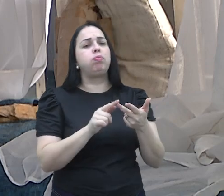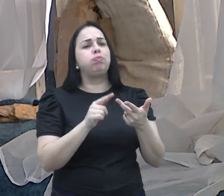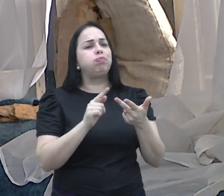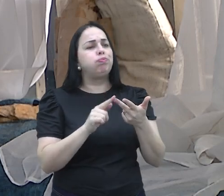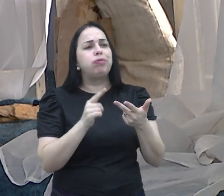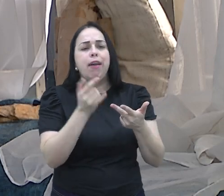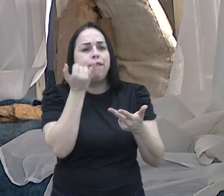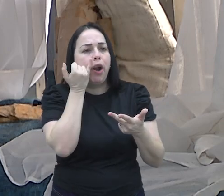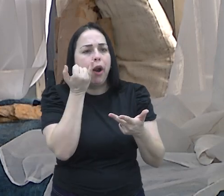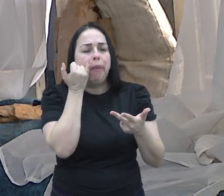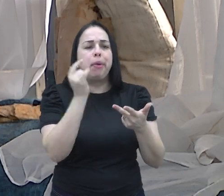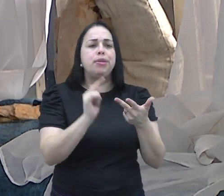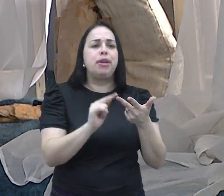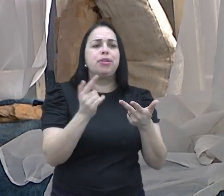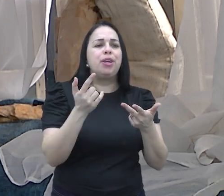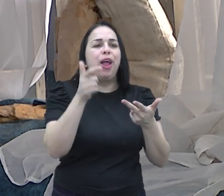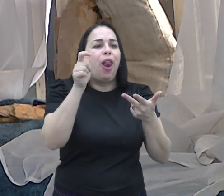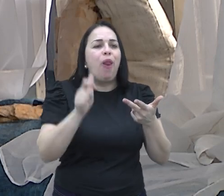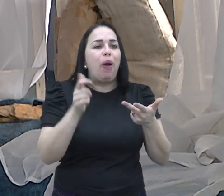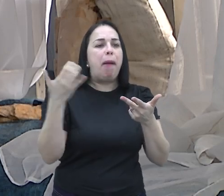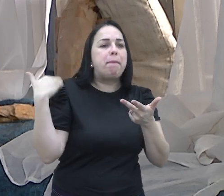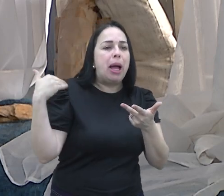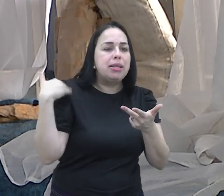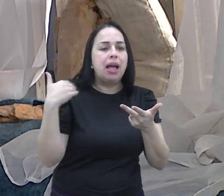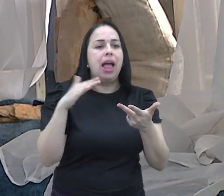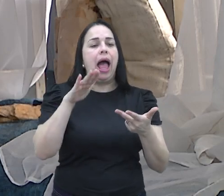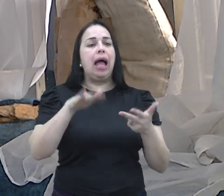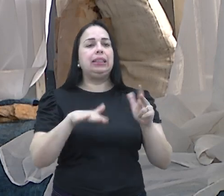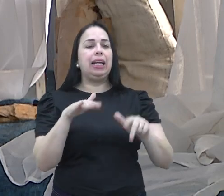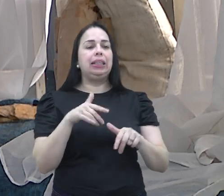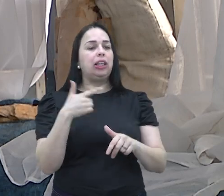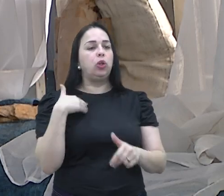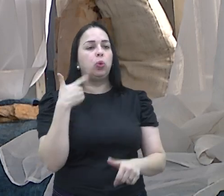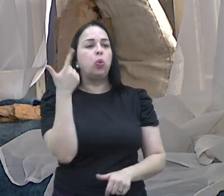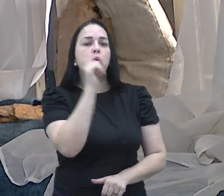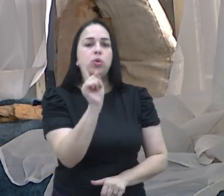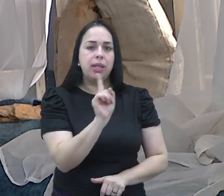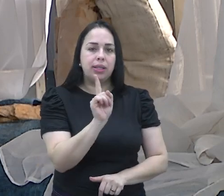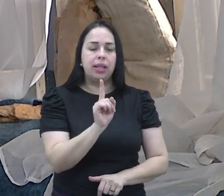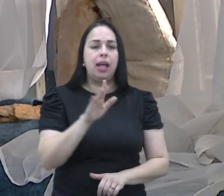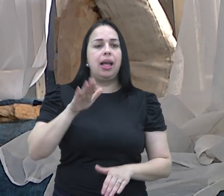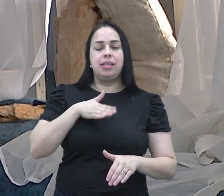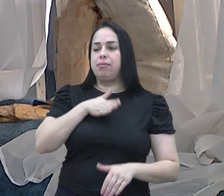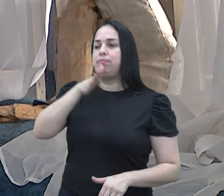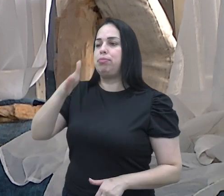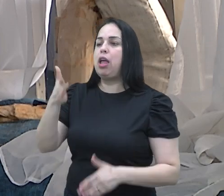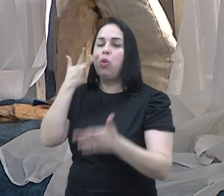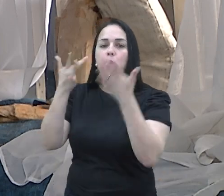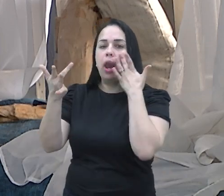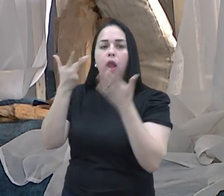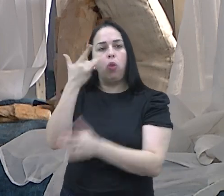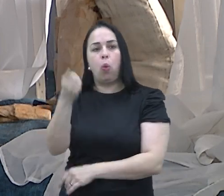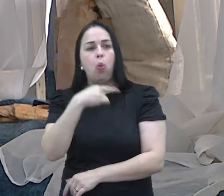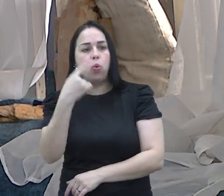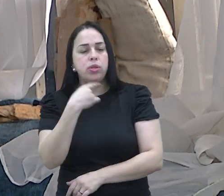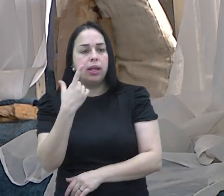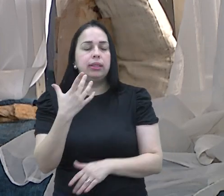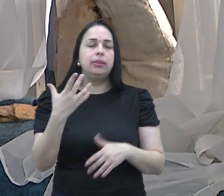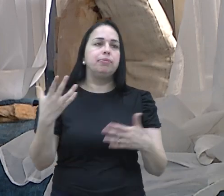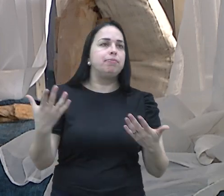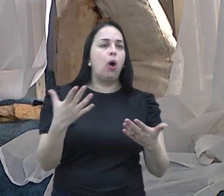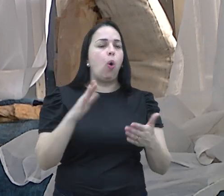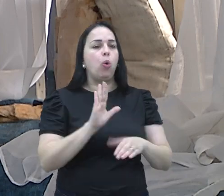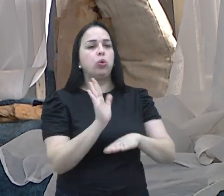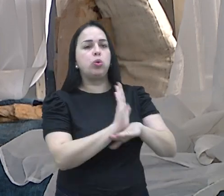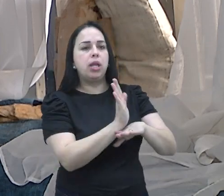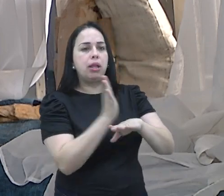não consegue acessar boas situações de lazer, né? Porque mesmo que a pessoa, às ah, ela não consegue ir até um teatro, ela não consegue ir